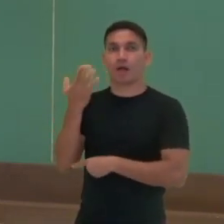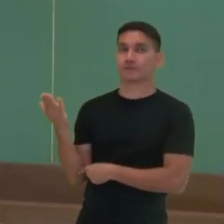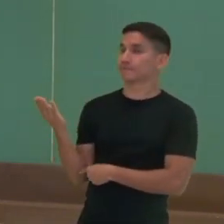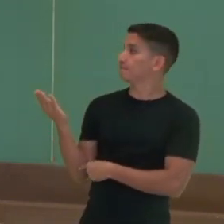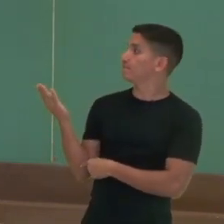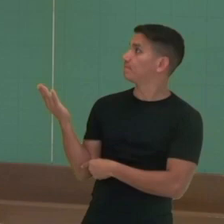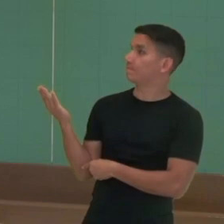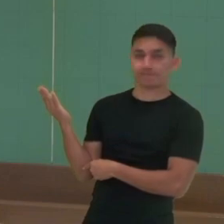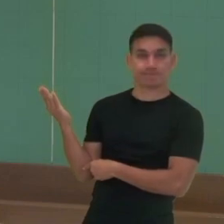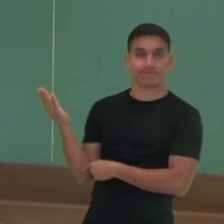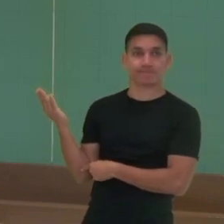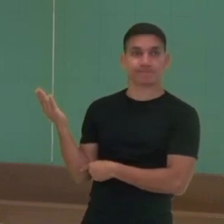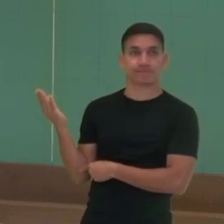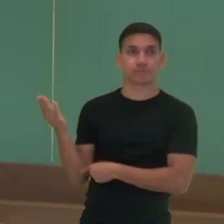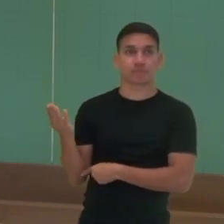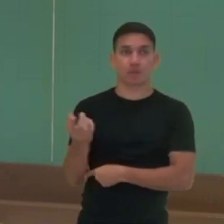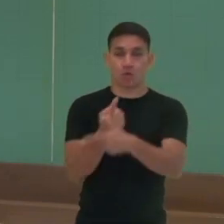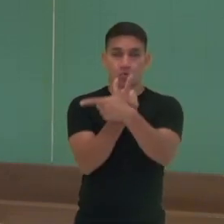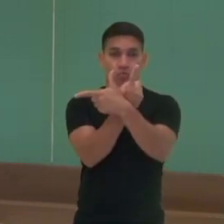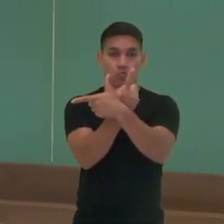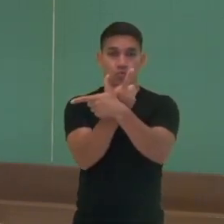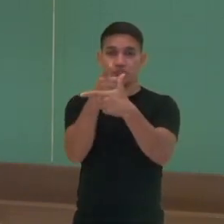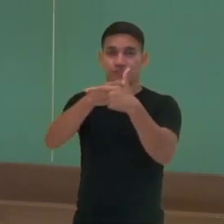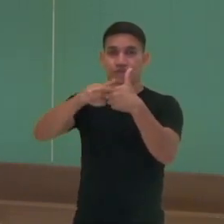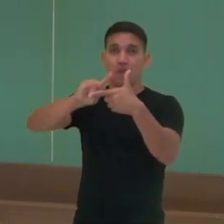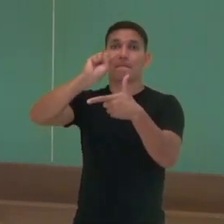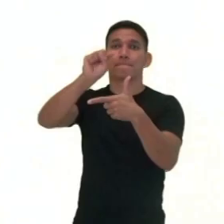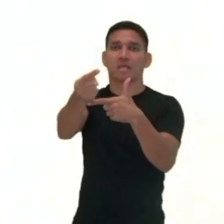perceber aqui, ó, 1 dividido por 1000,